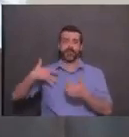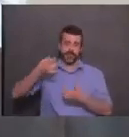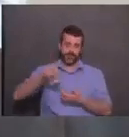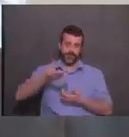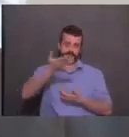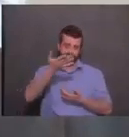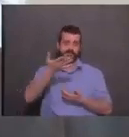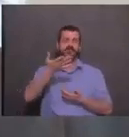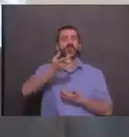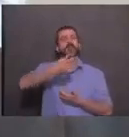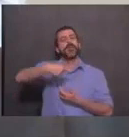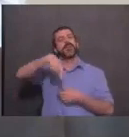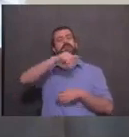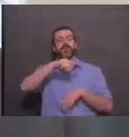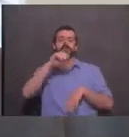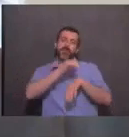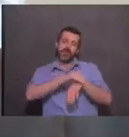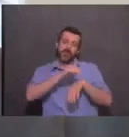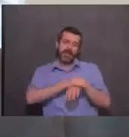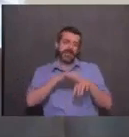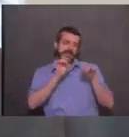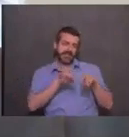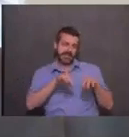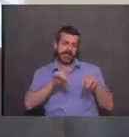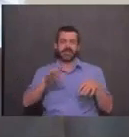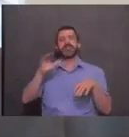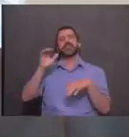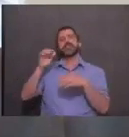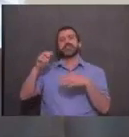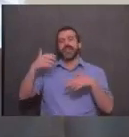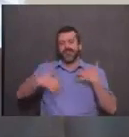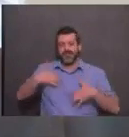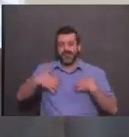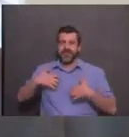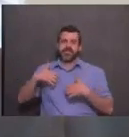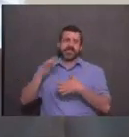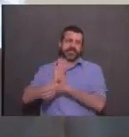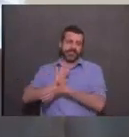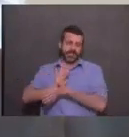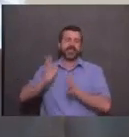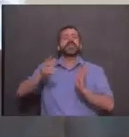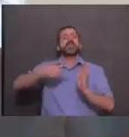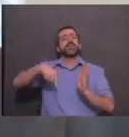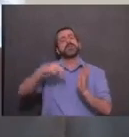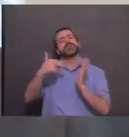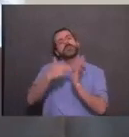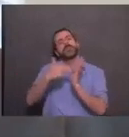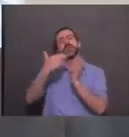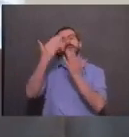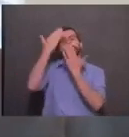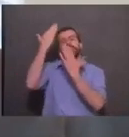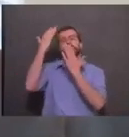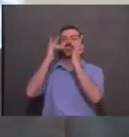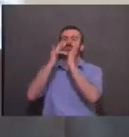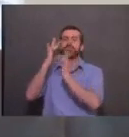misericórdia, sejamos sempre livres do pecado e de toda a perturbação, enquanto esperamos a vinda gloriosa de